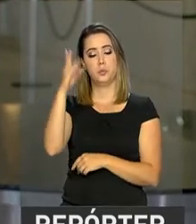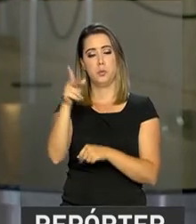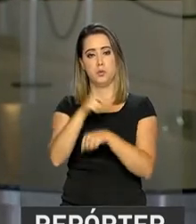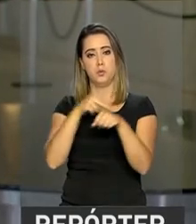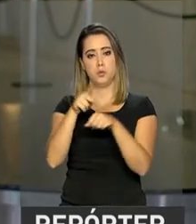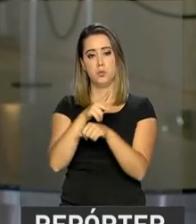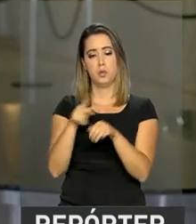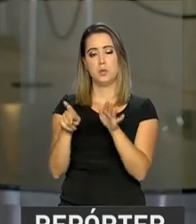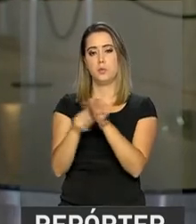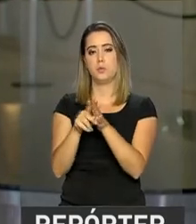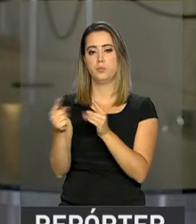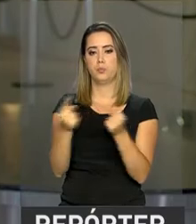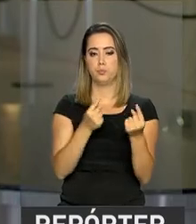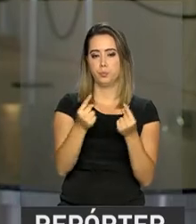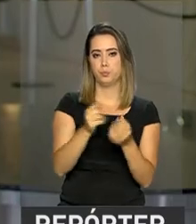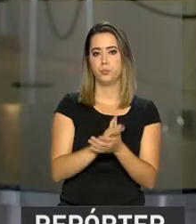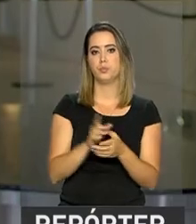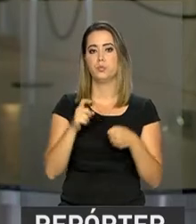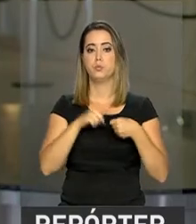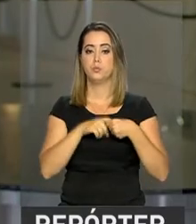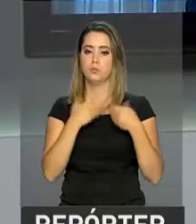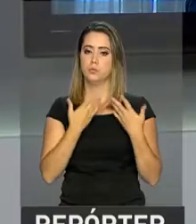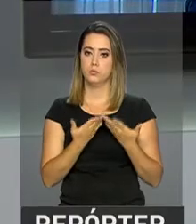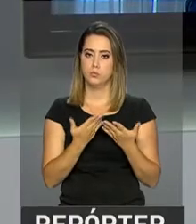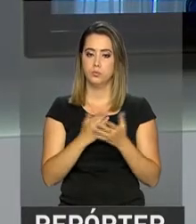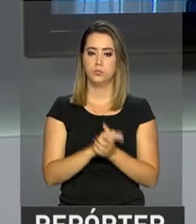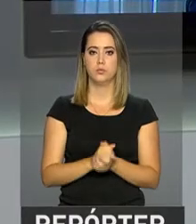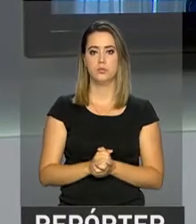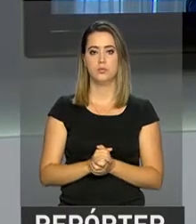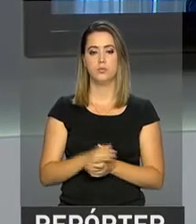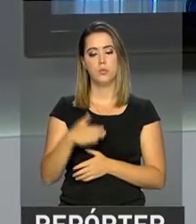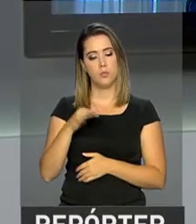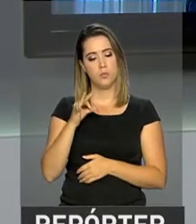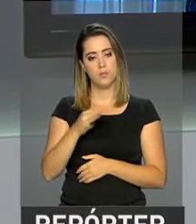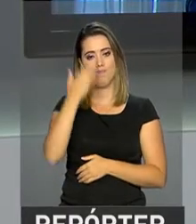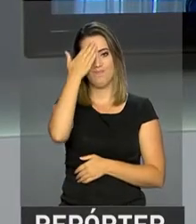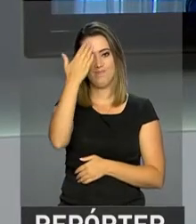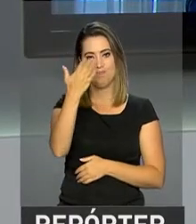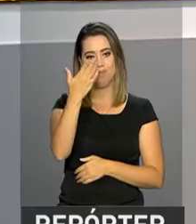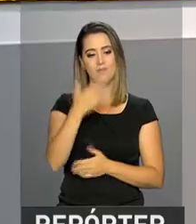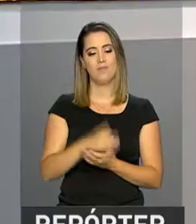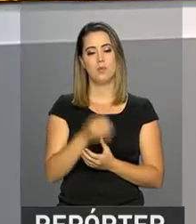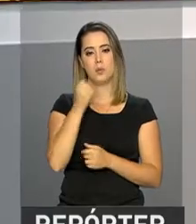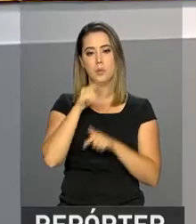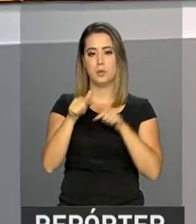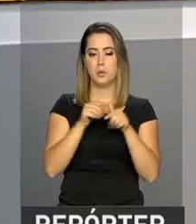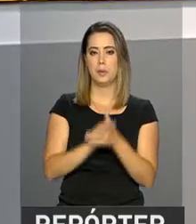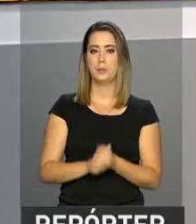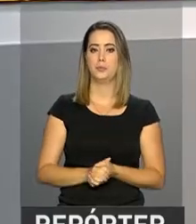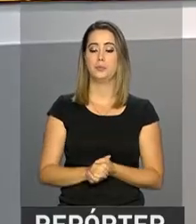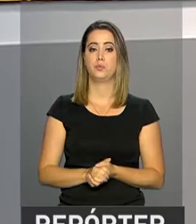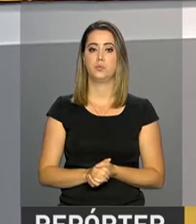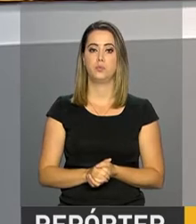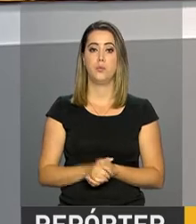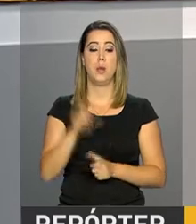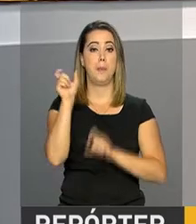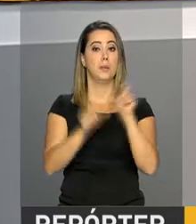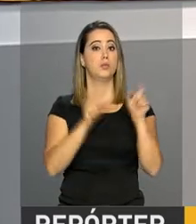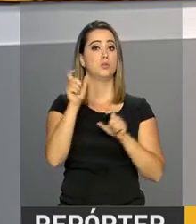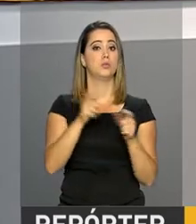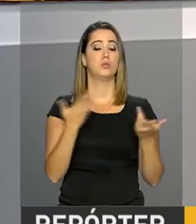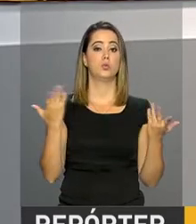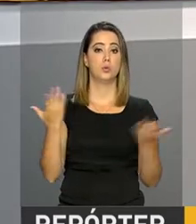diplomáticos. Eu volto com você no estúdio, Carol. Obrigada, Paulo. Bom trabalho para você. Analistas do mercado